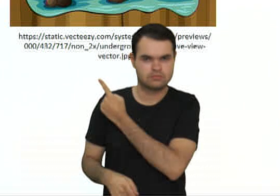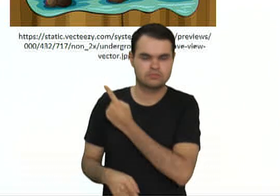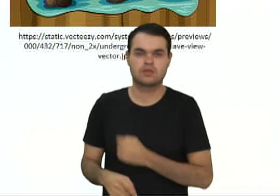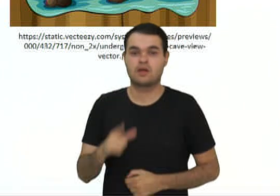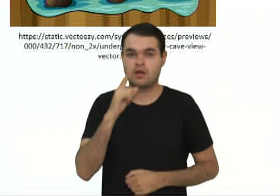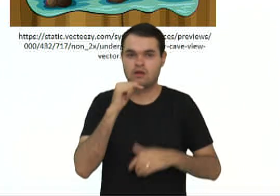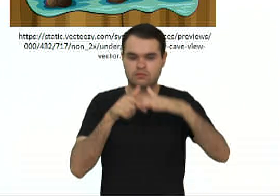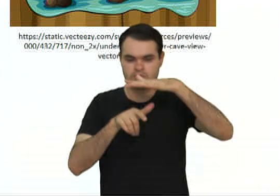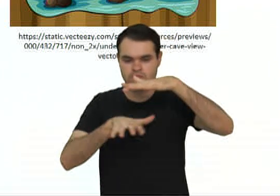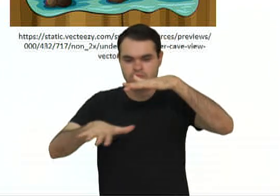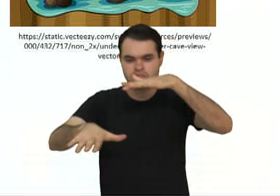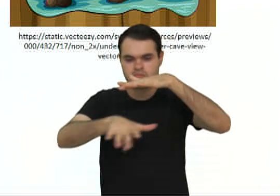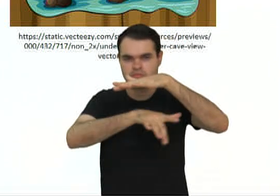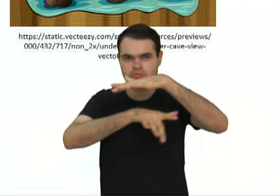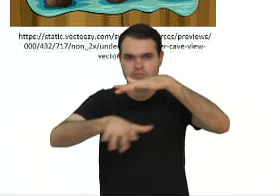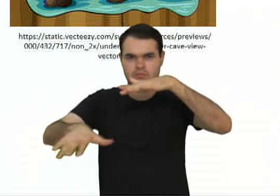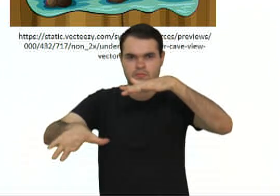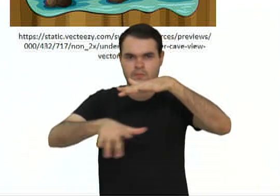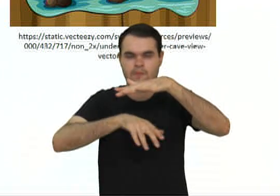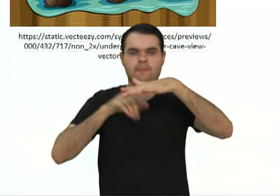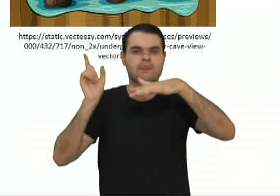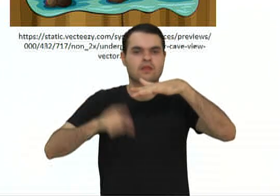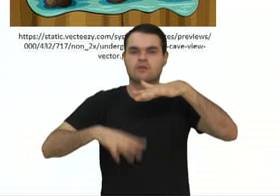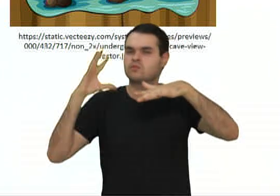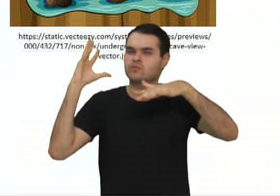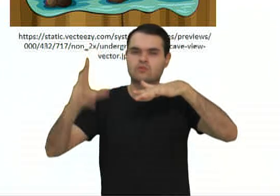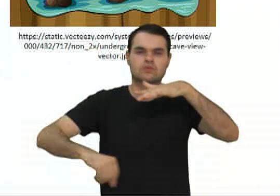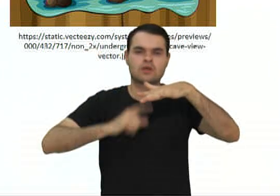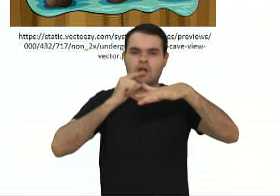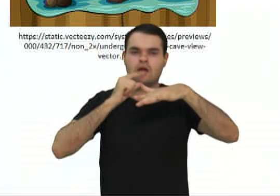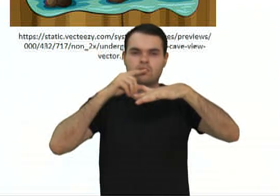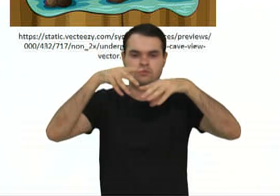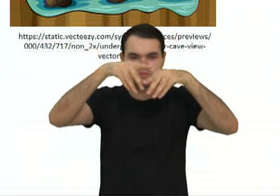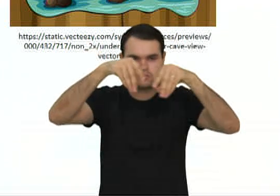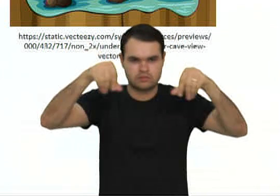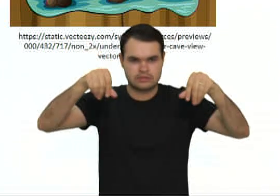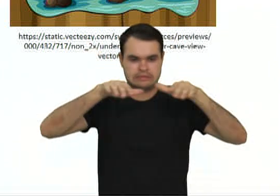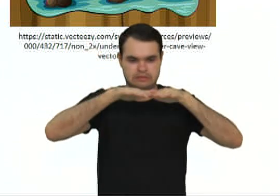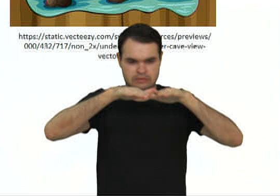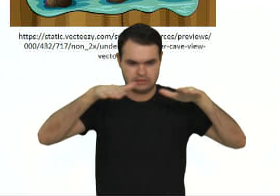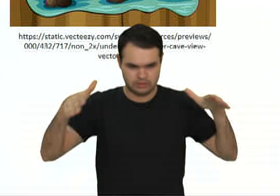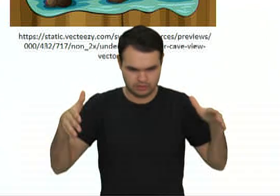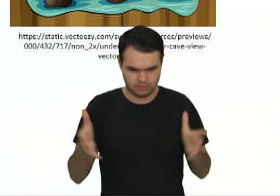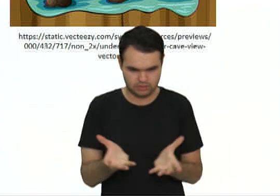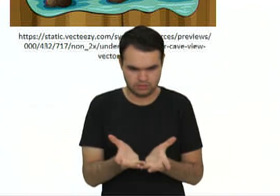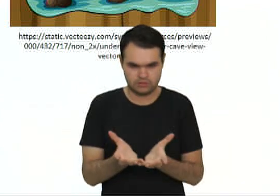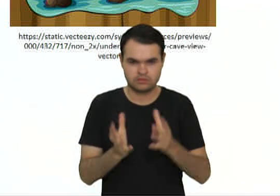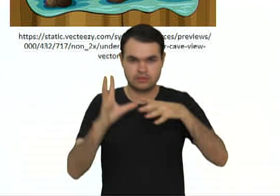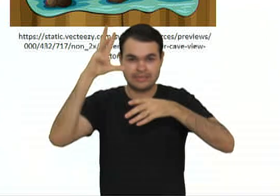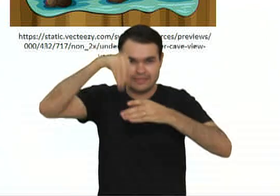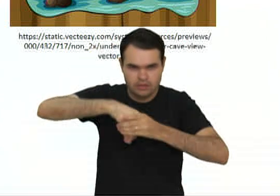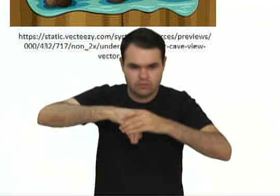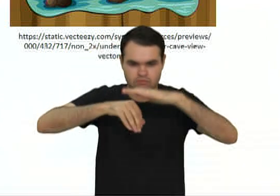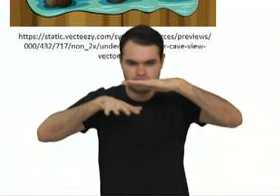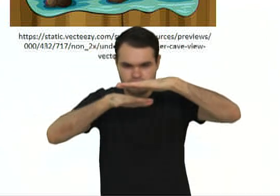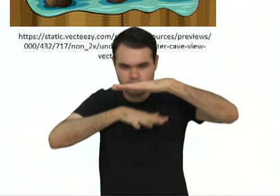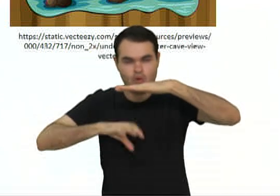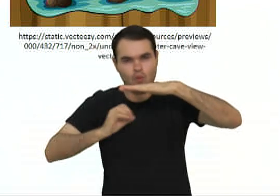águas subterrâneas é toda a água que corre abaixo da superfície da Terra, preenchendo poros ou